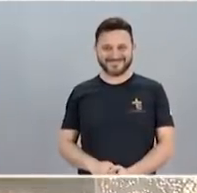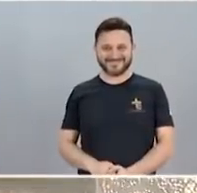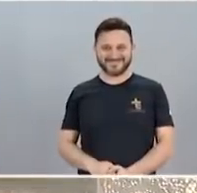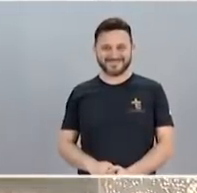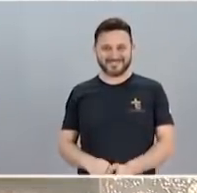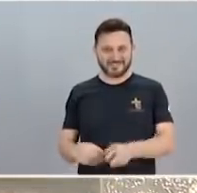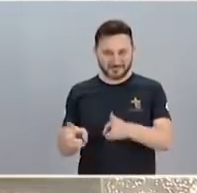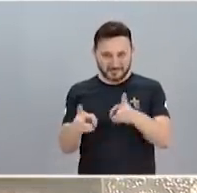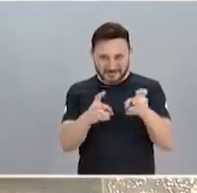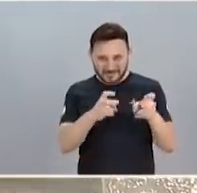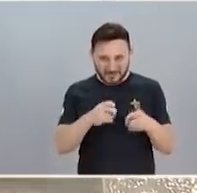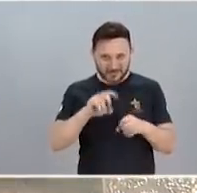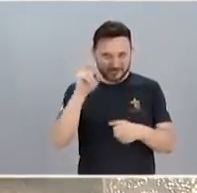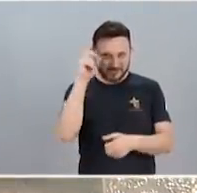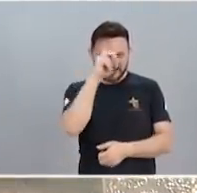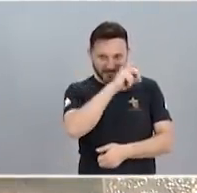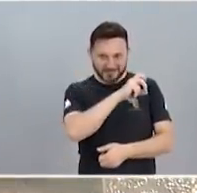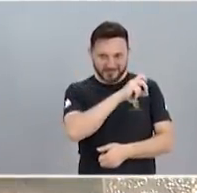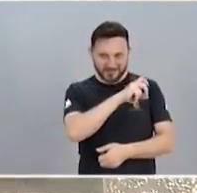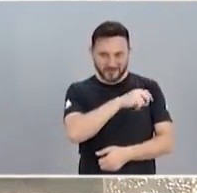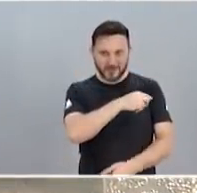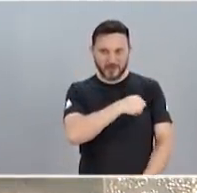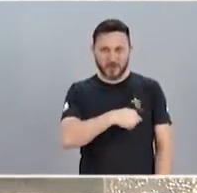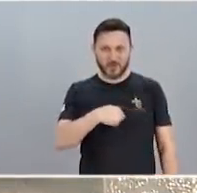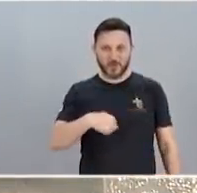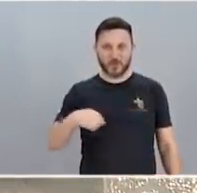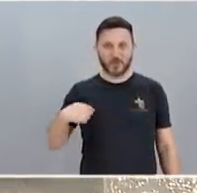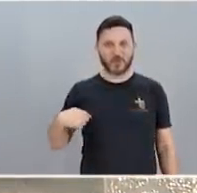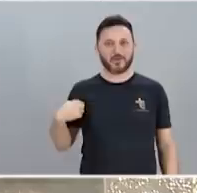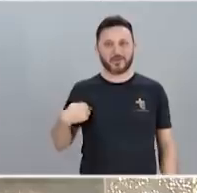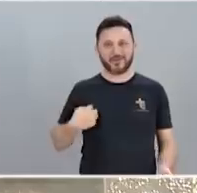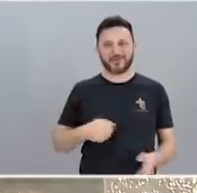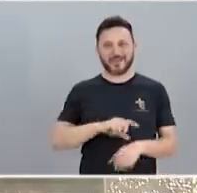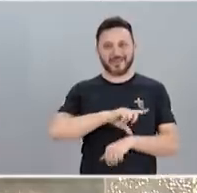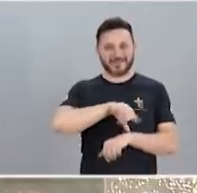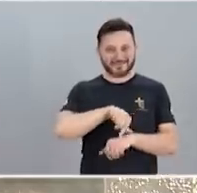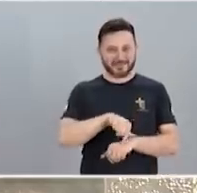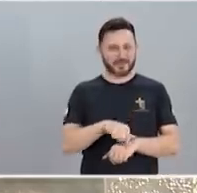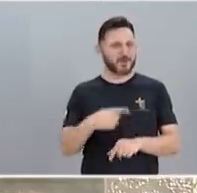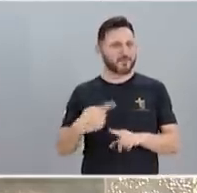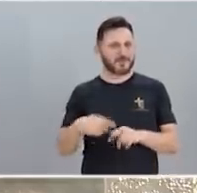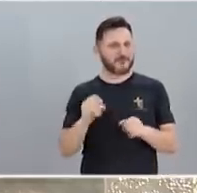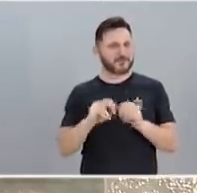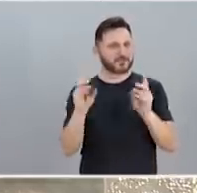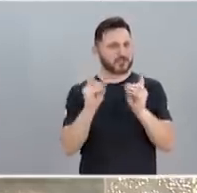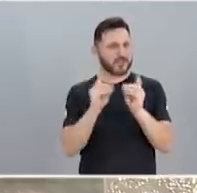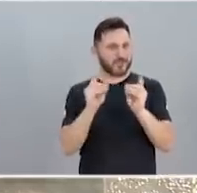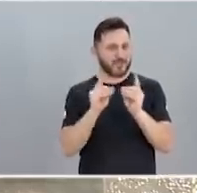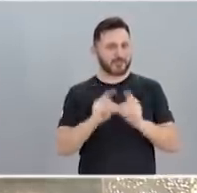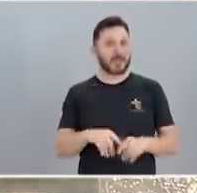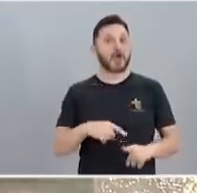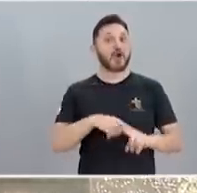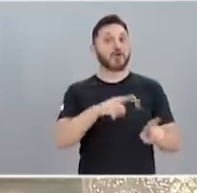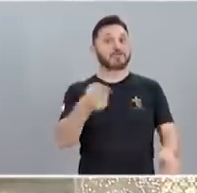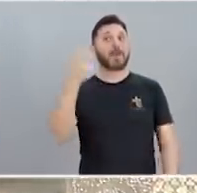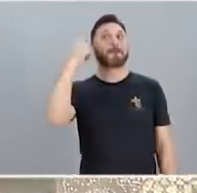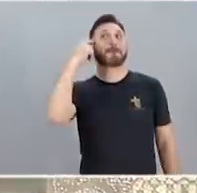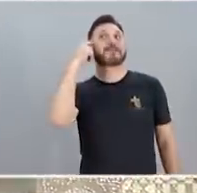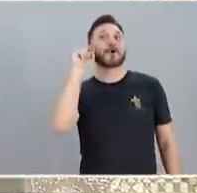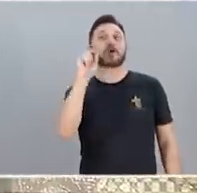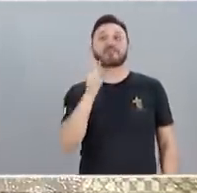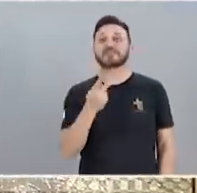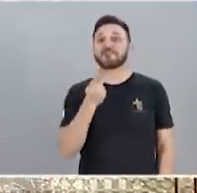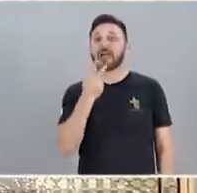de novo. O coroinha chegou atrasado. Por que que eu estou fazendo? Para você pensar o que você